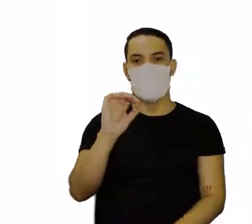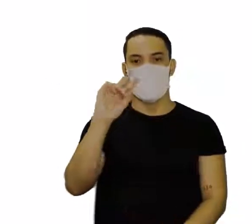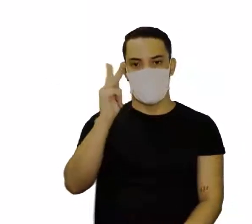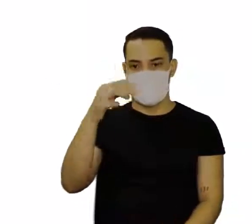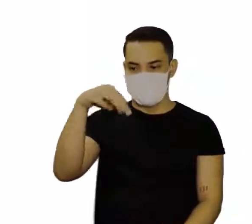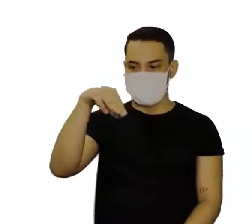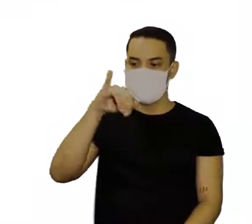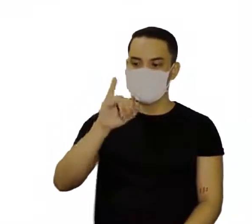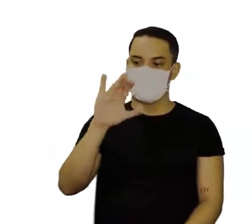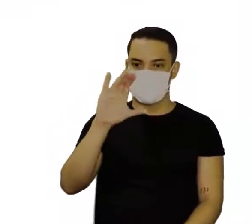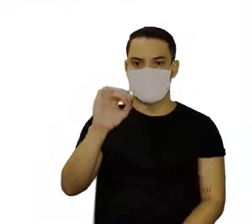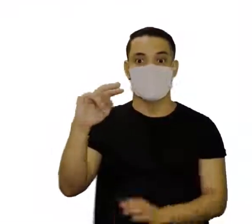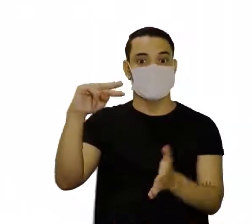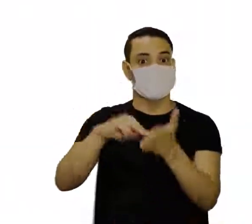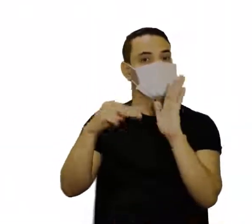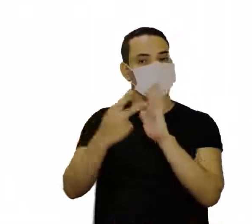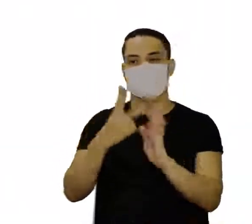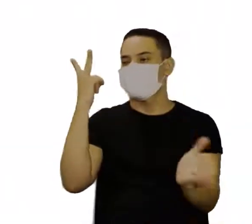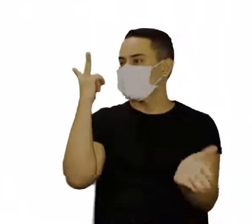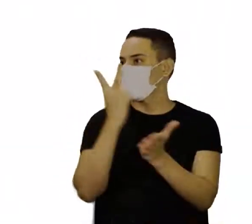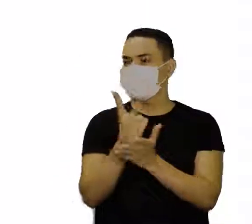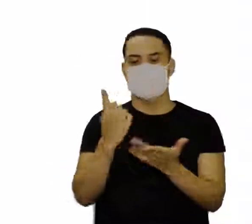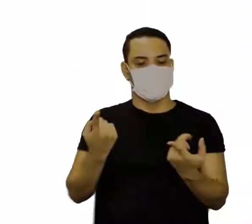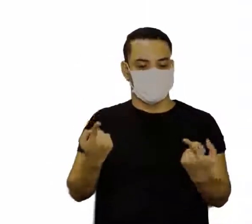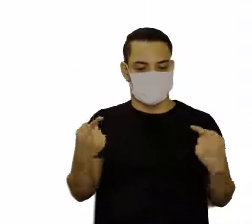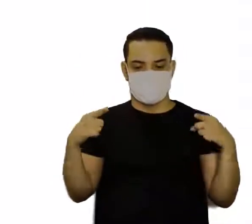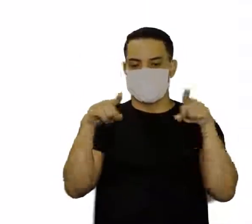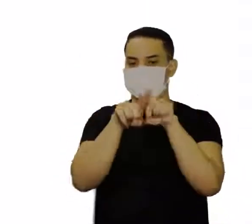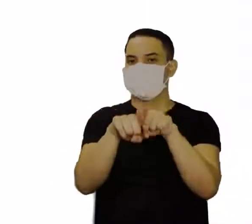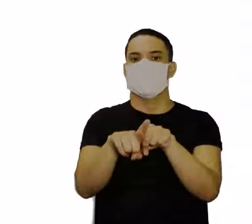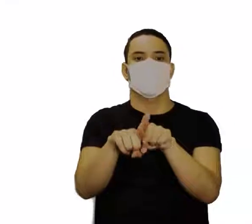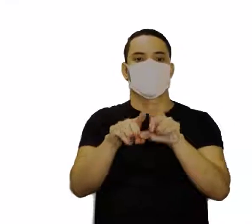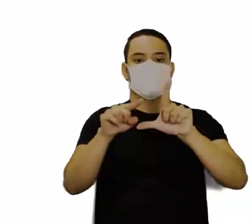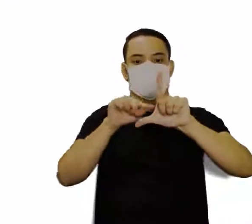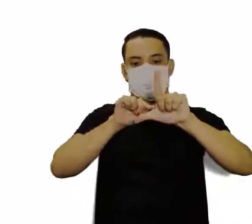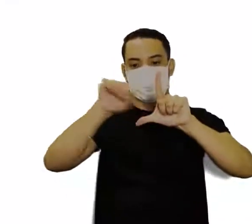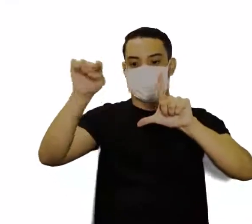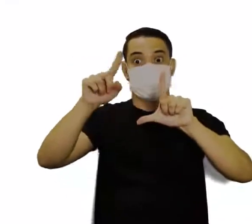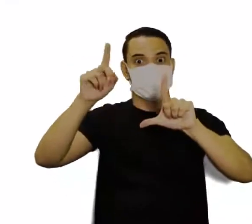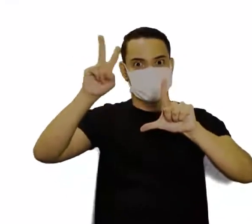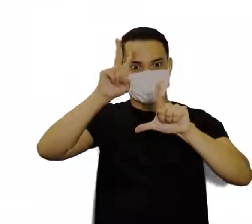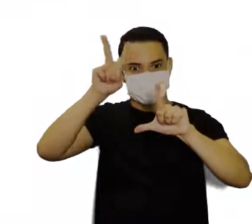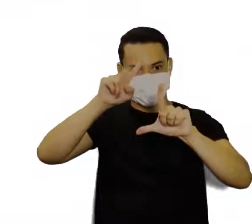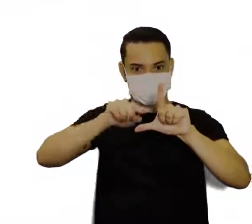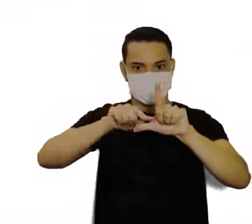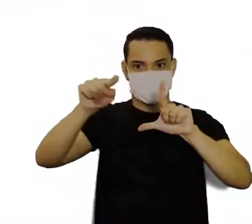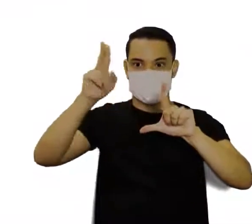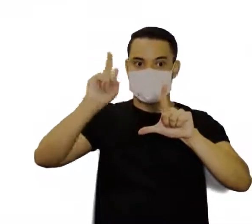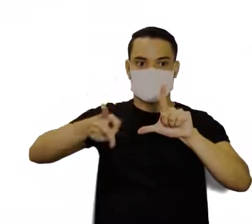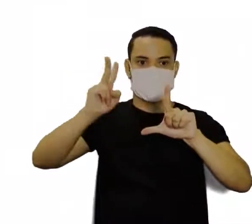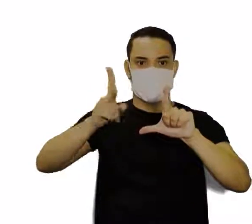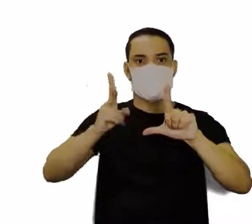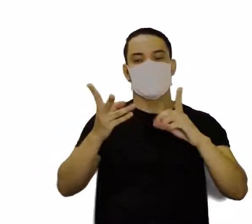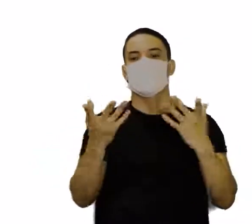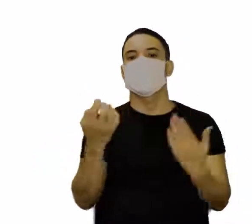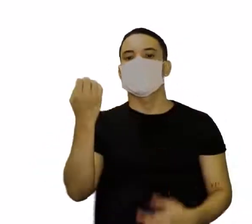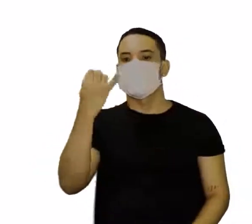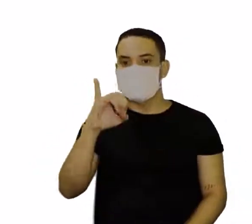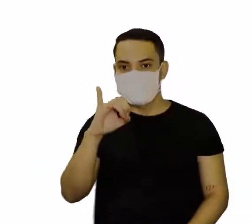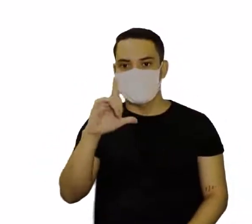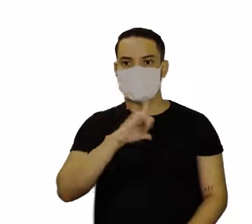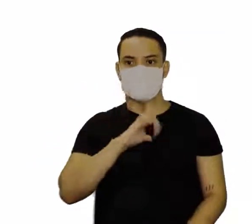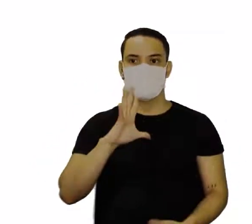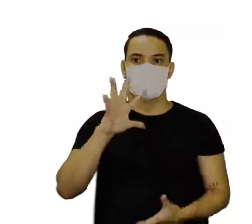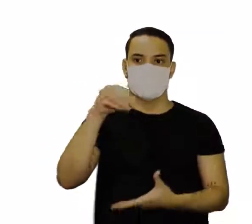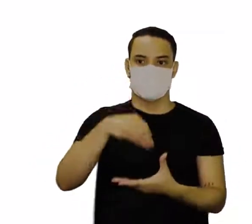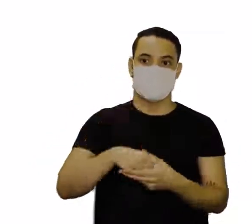Que toda vez que eu fizer essa proporção entre tensão e corrente vai dar certo e a resistência vai ser constante. Sujeito a uma tensão